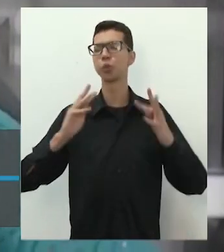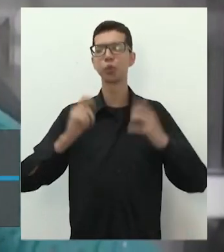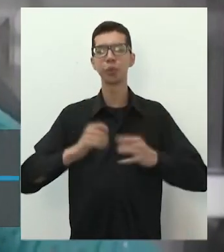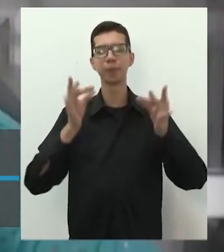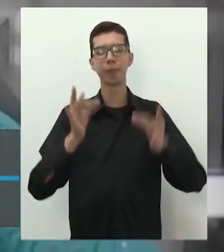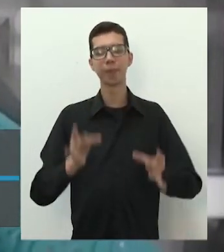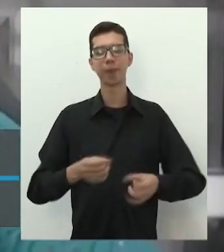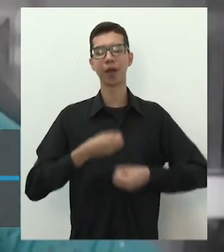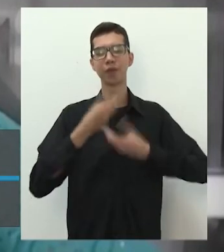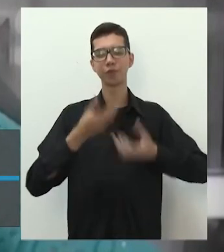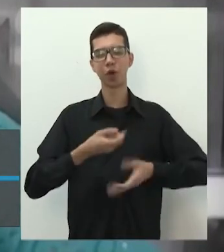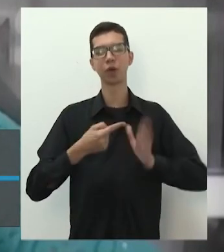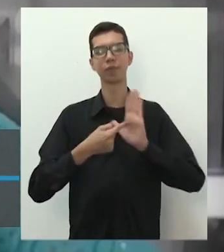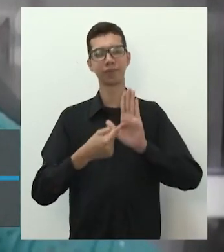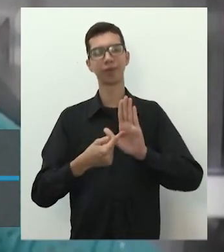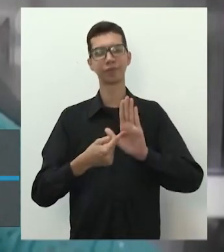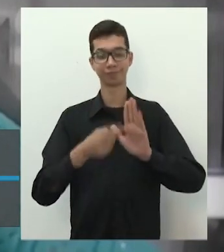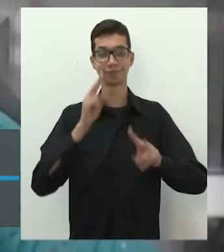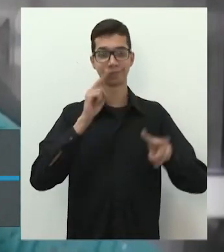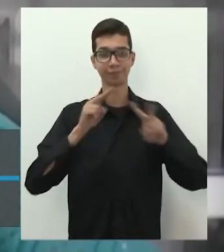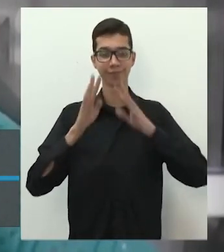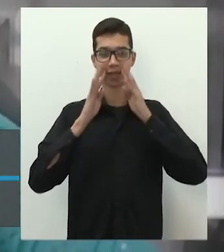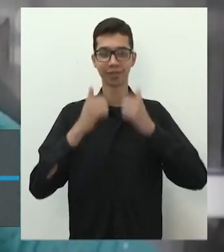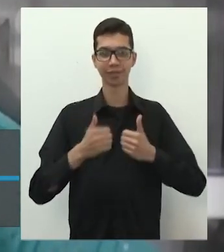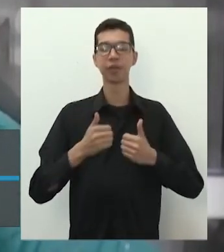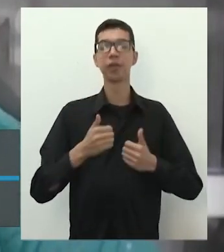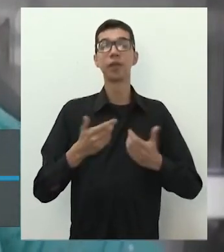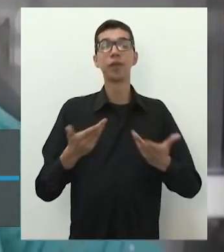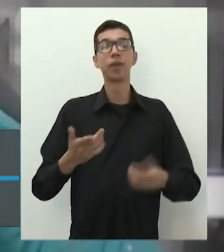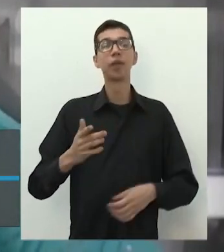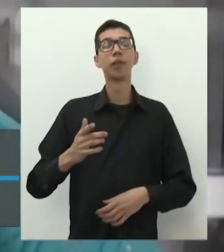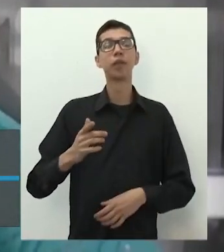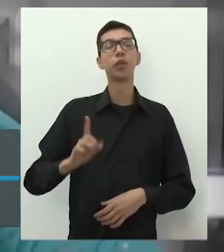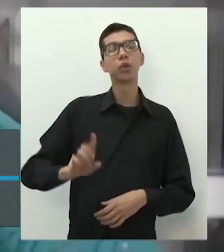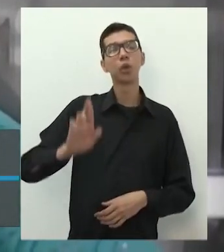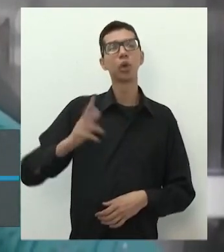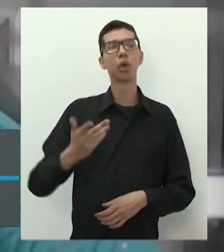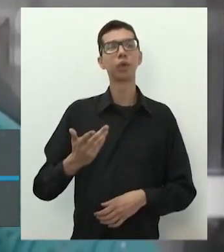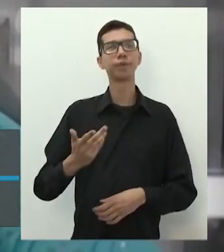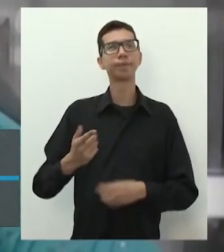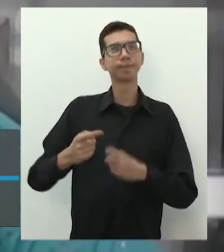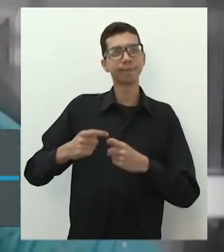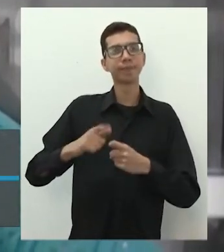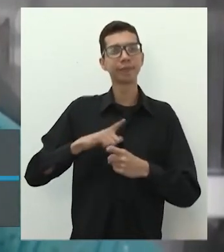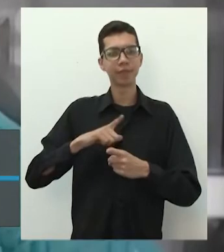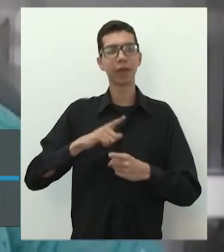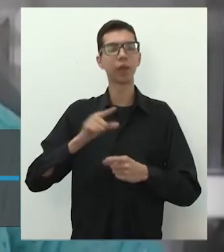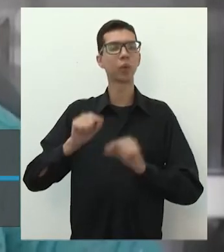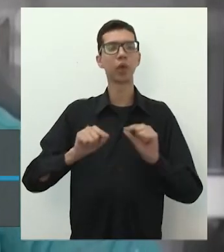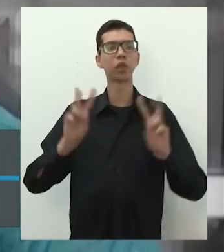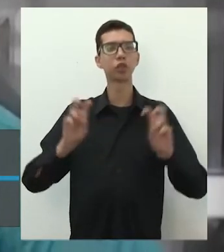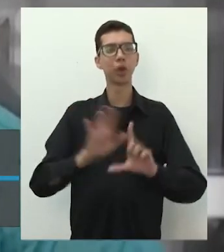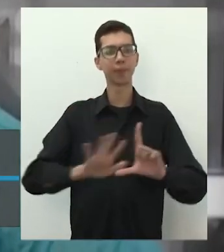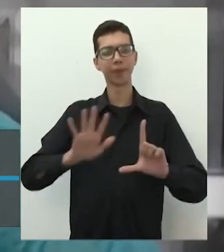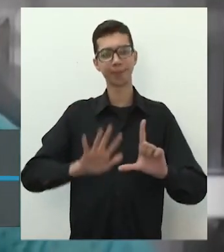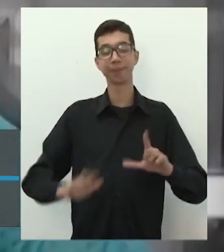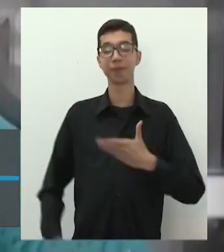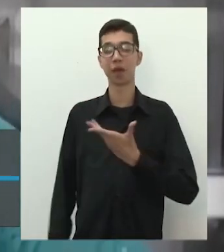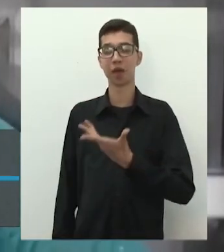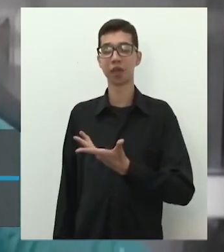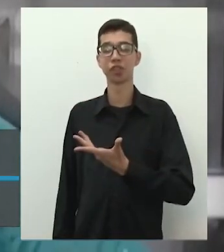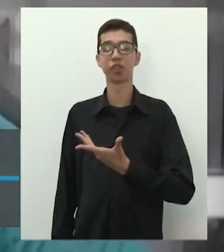ficar disponível no canal do Centro de Mídia também no YouTube, tá? Então os professores estão perguntando, mas eu consigo ver novamente, eu